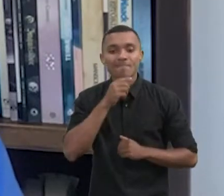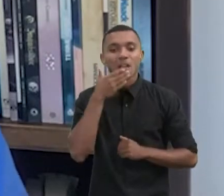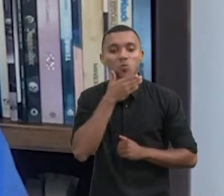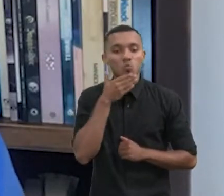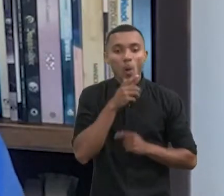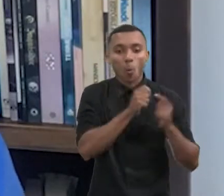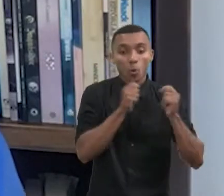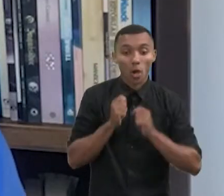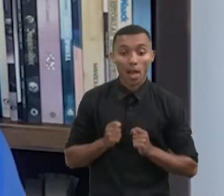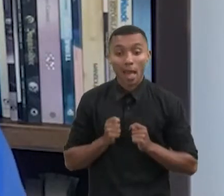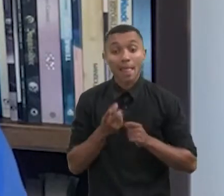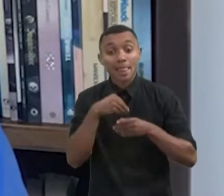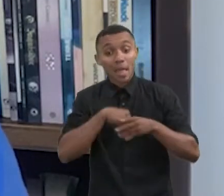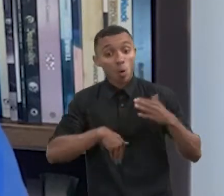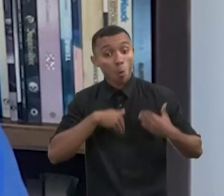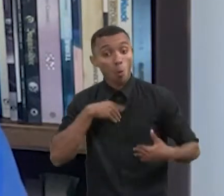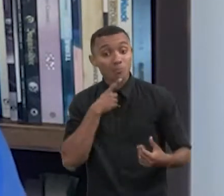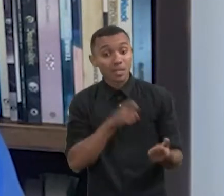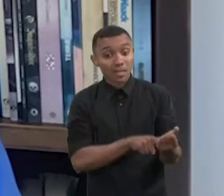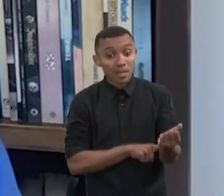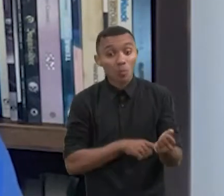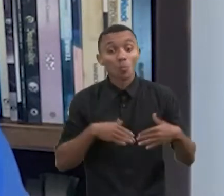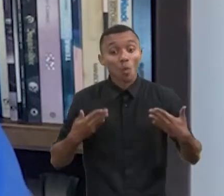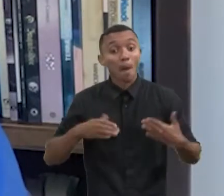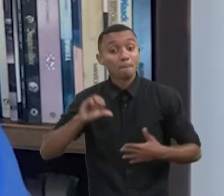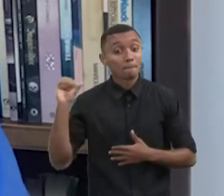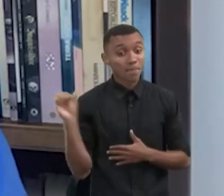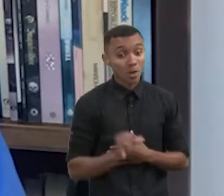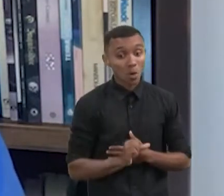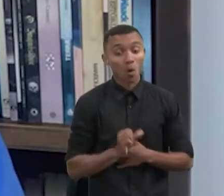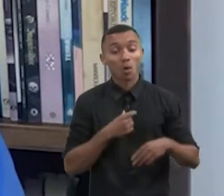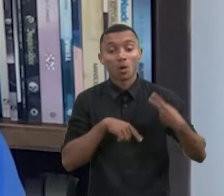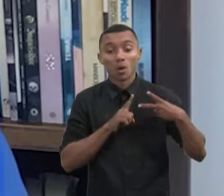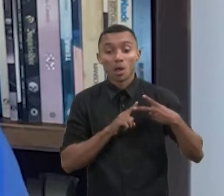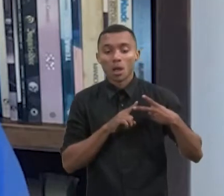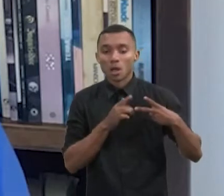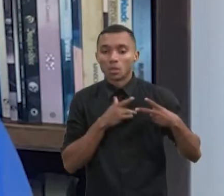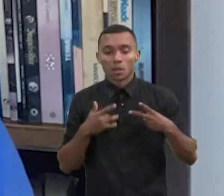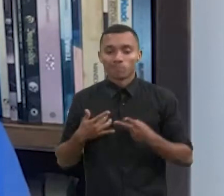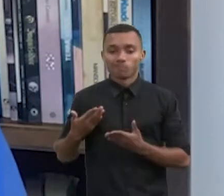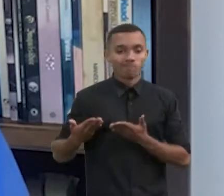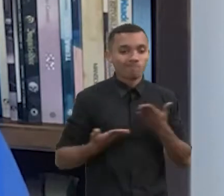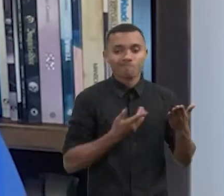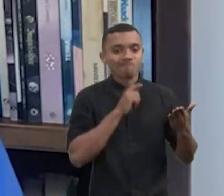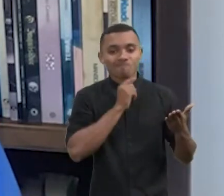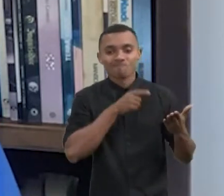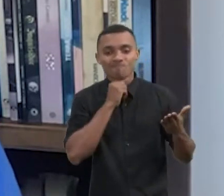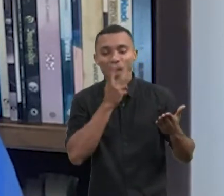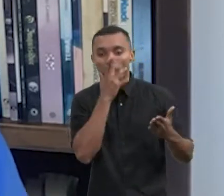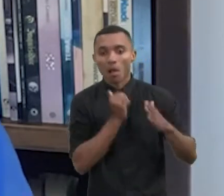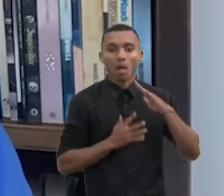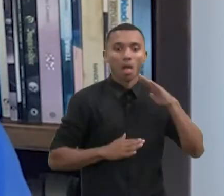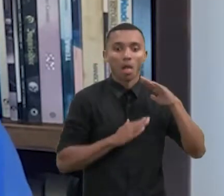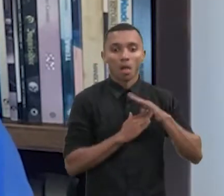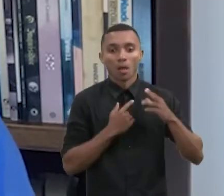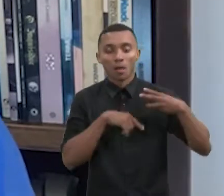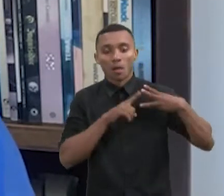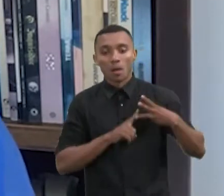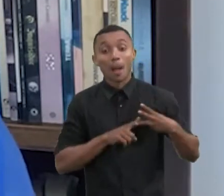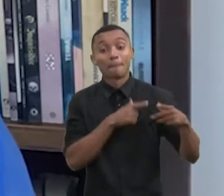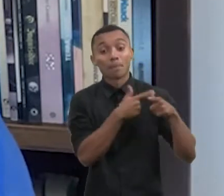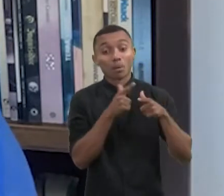sangue. O processo inflamatório pode ser pior, a defesa do organismo não está tão satisfatória e os